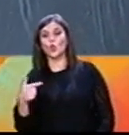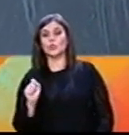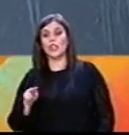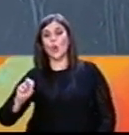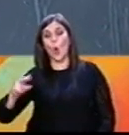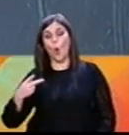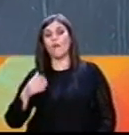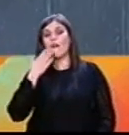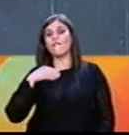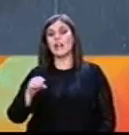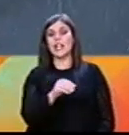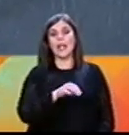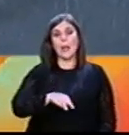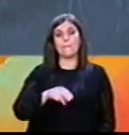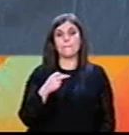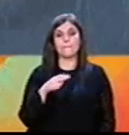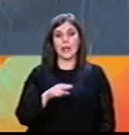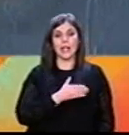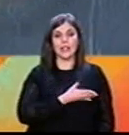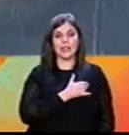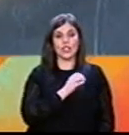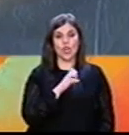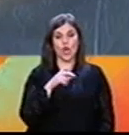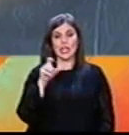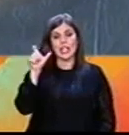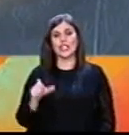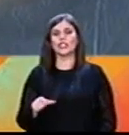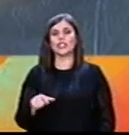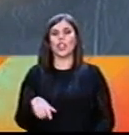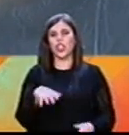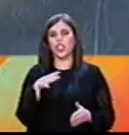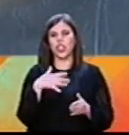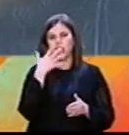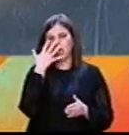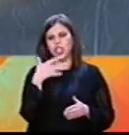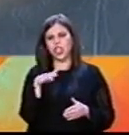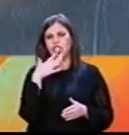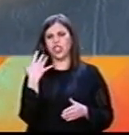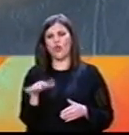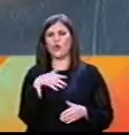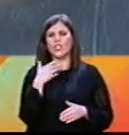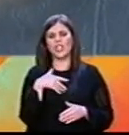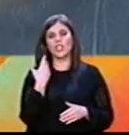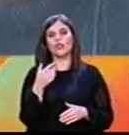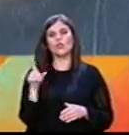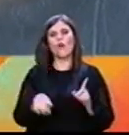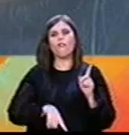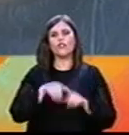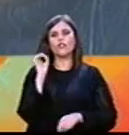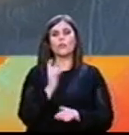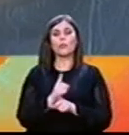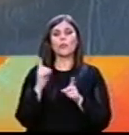de mandioca. Olha este, está assim meio tortinho, coitadinho. O que é que estás a fazer, Jorge? Estás a fugir com os